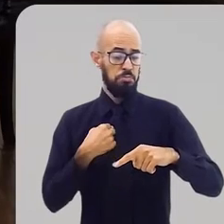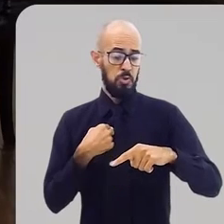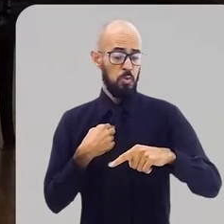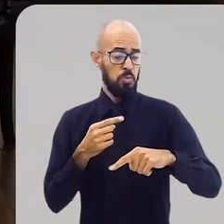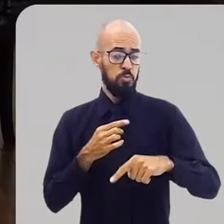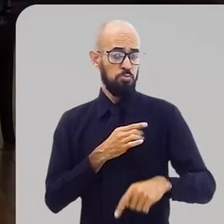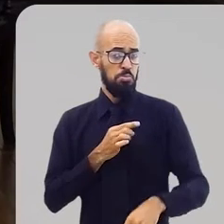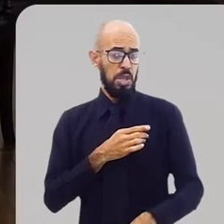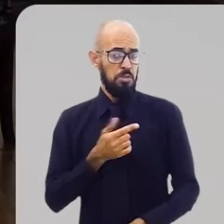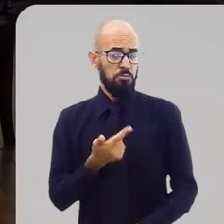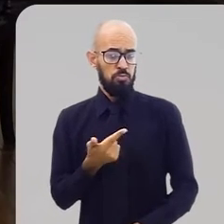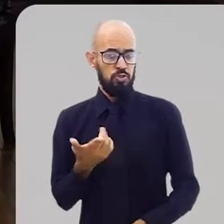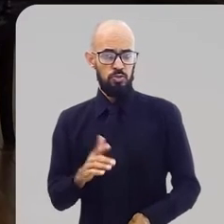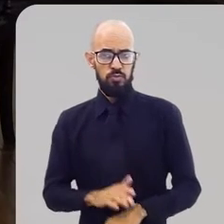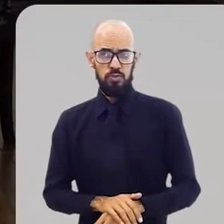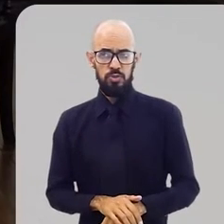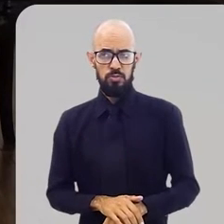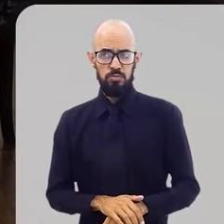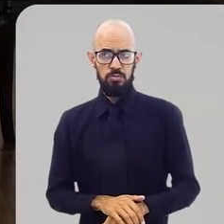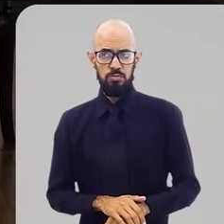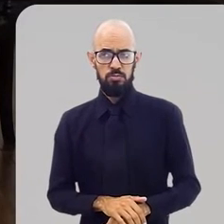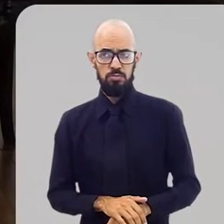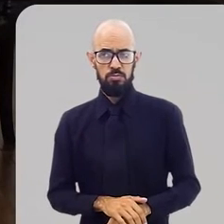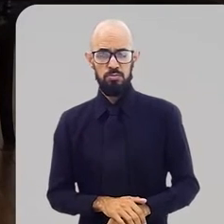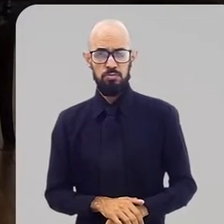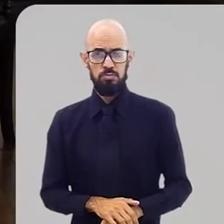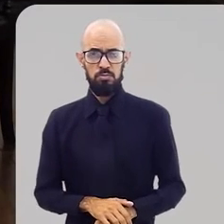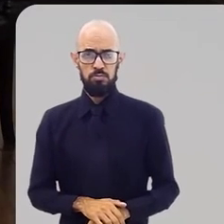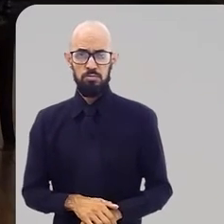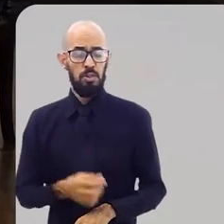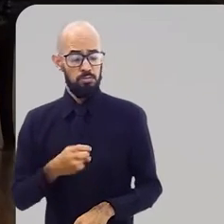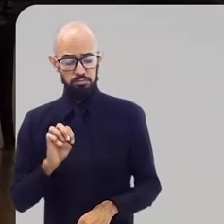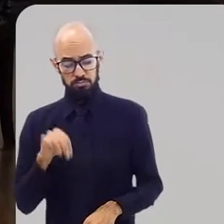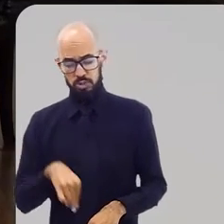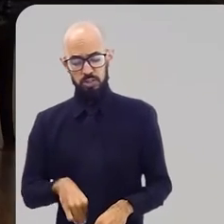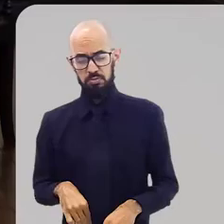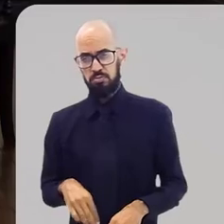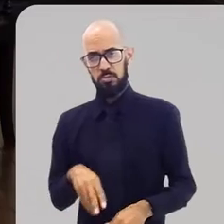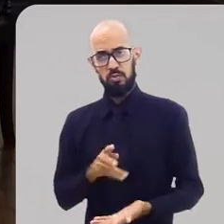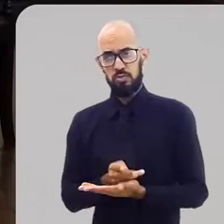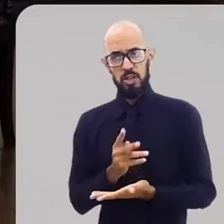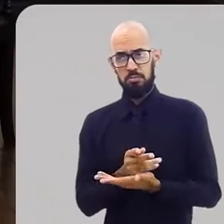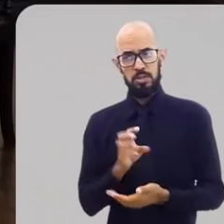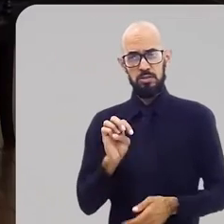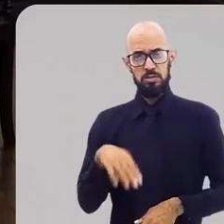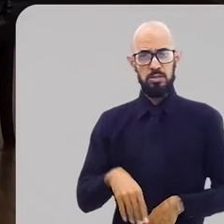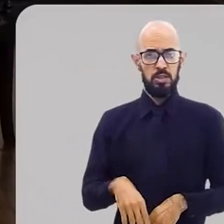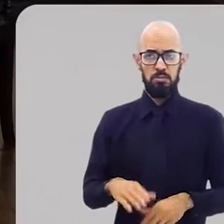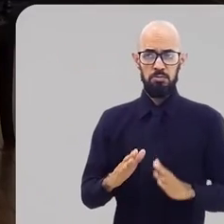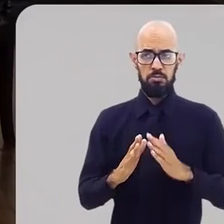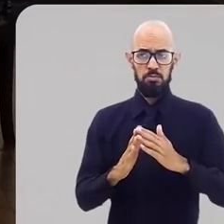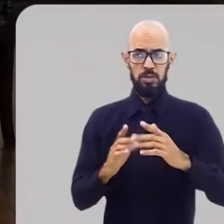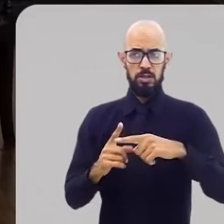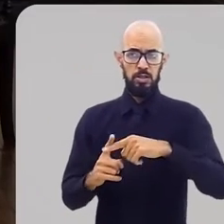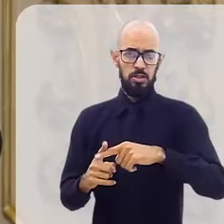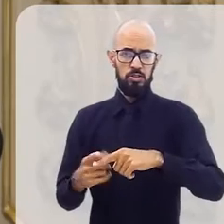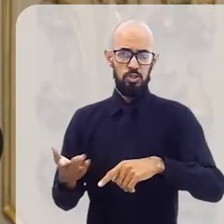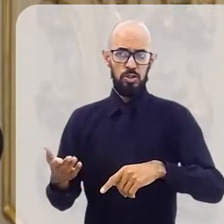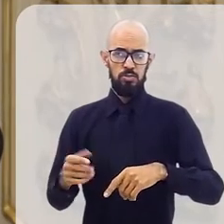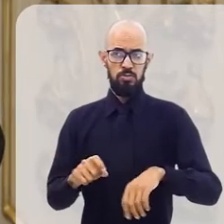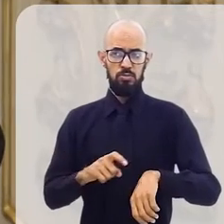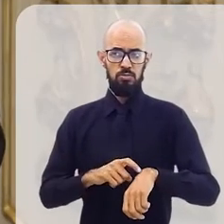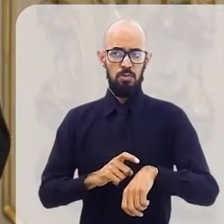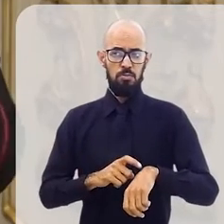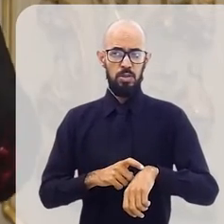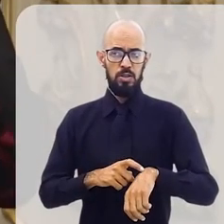ele não hesitei a dizia fazer dramas eu meu sim eu sempre sim a igreja